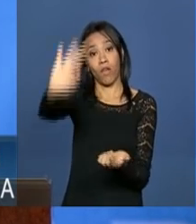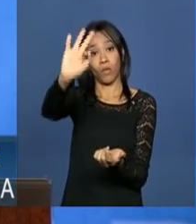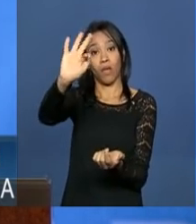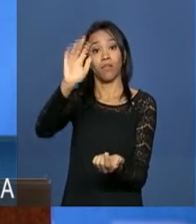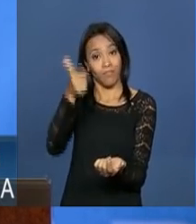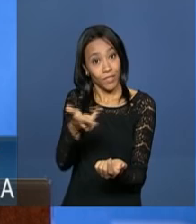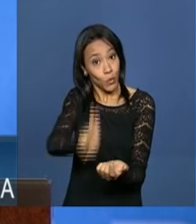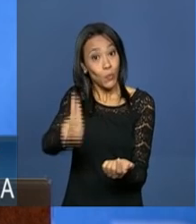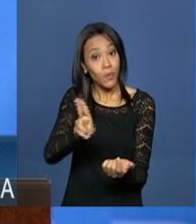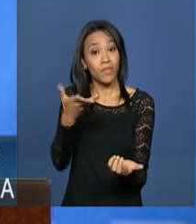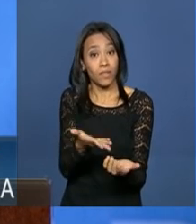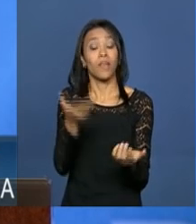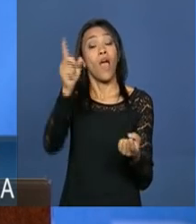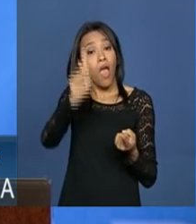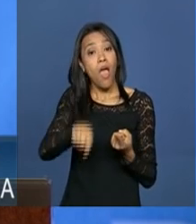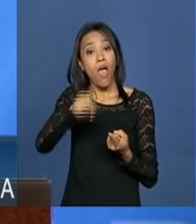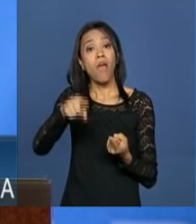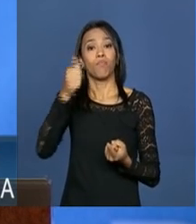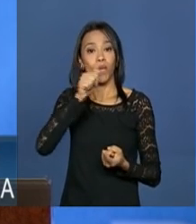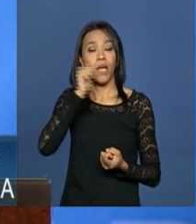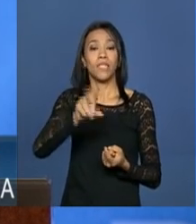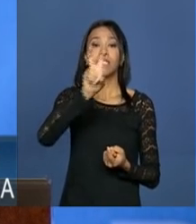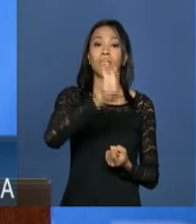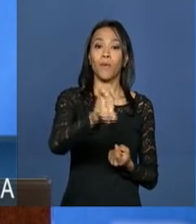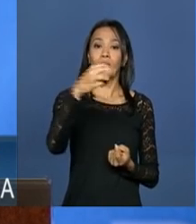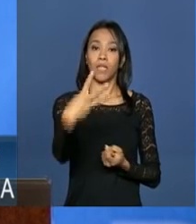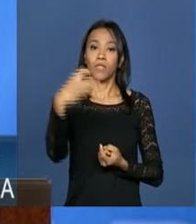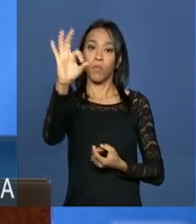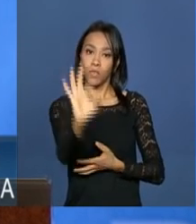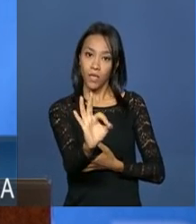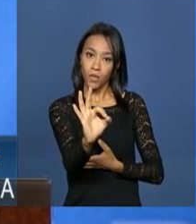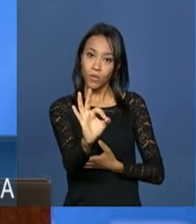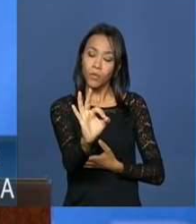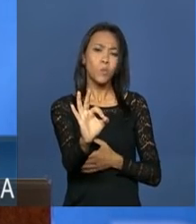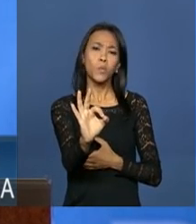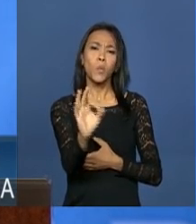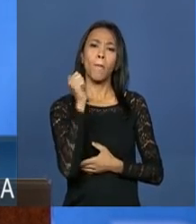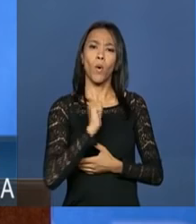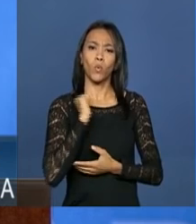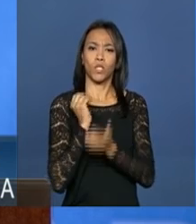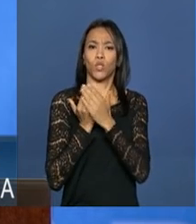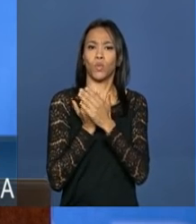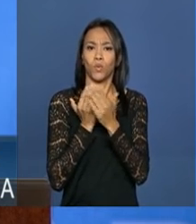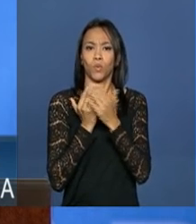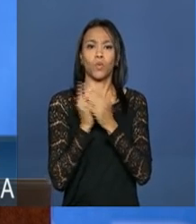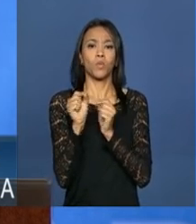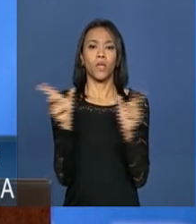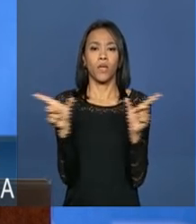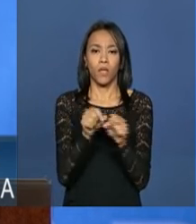faculdades. São mulheres 53% dos que têm bolsas do